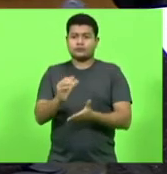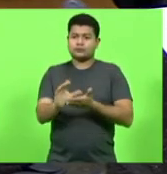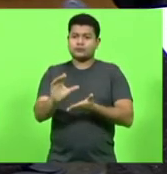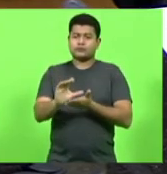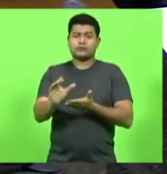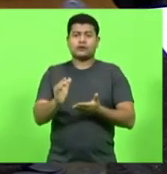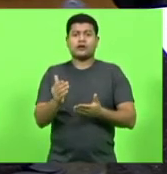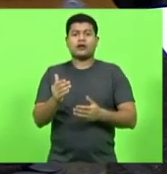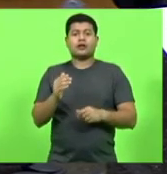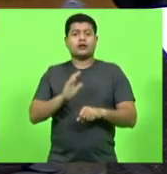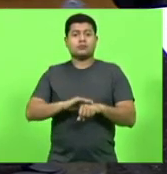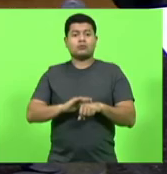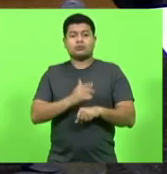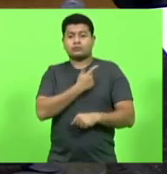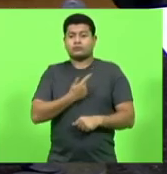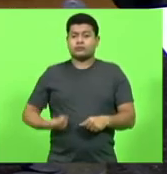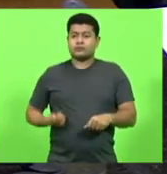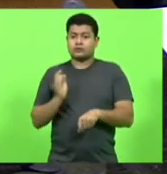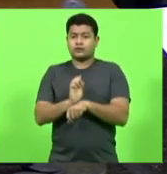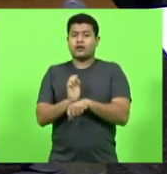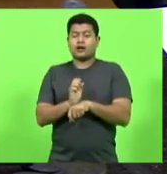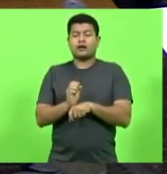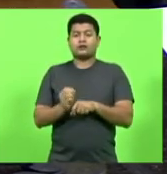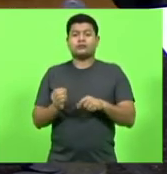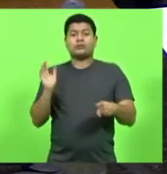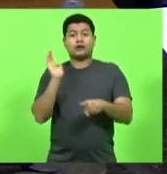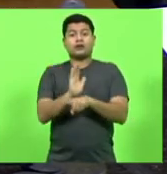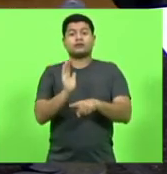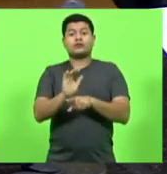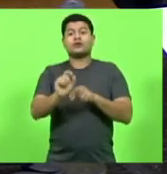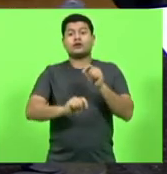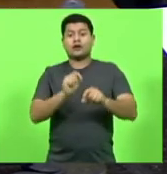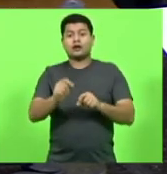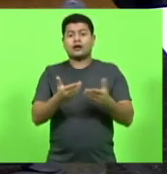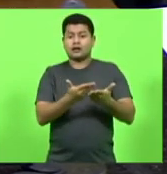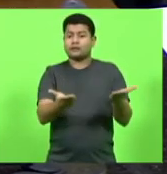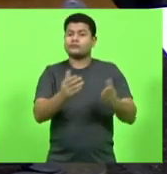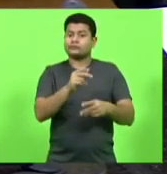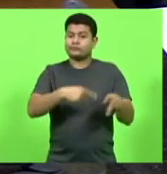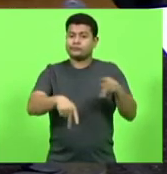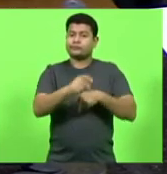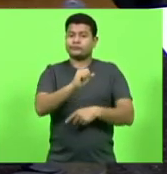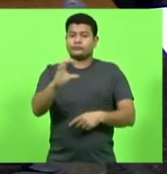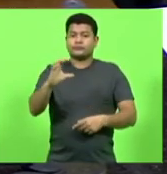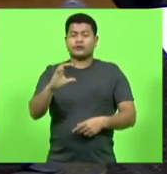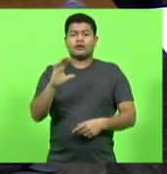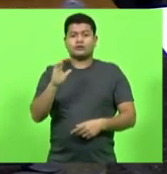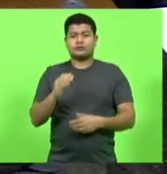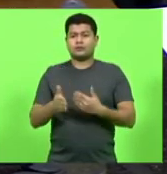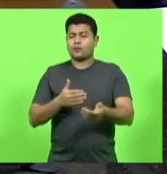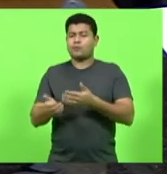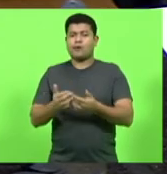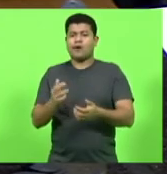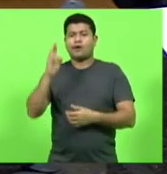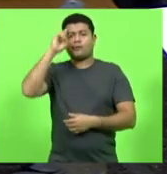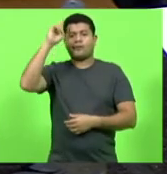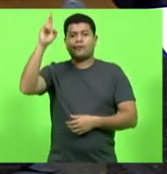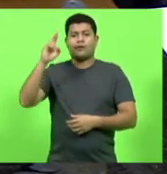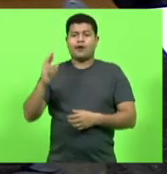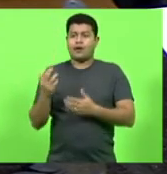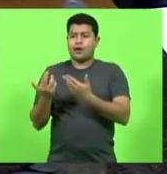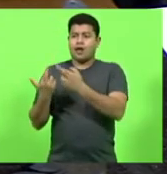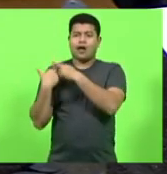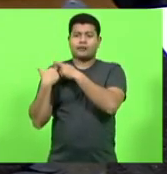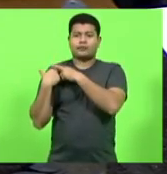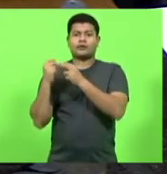recursos catarinenses para os catarinenses, mesmo em rodovia federal. Mas que nós não esquecemos de cobrar o retorno